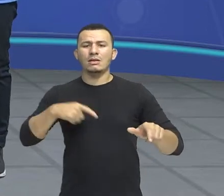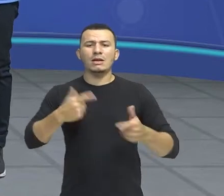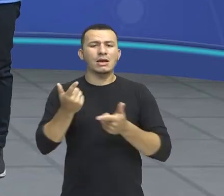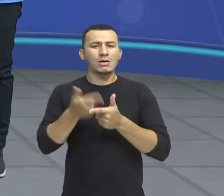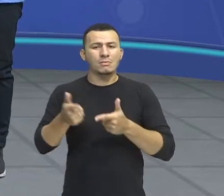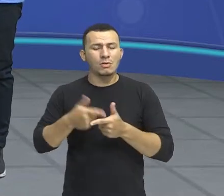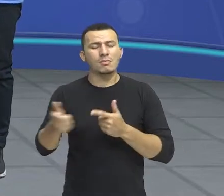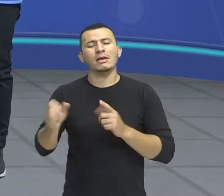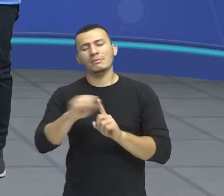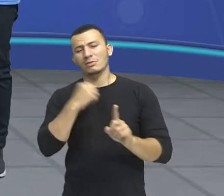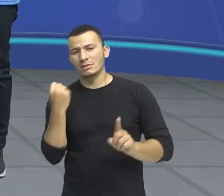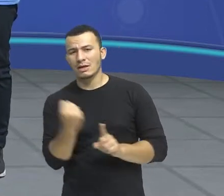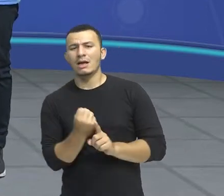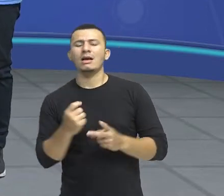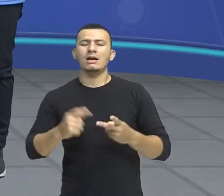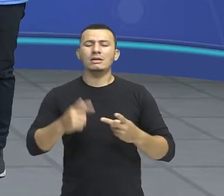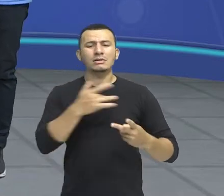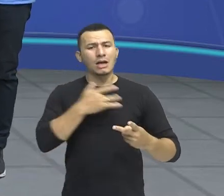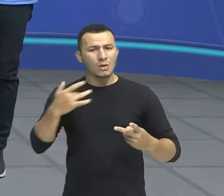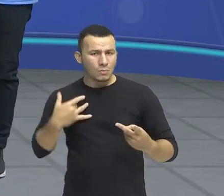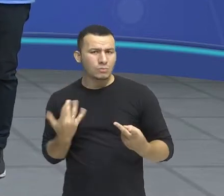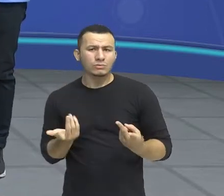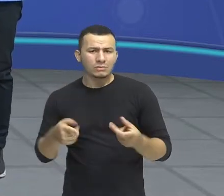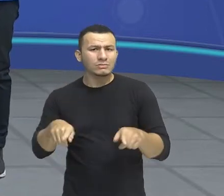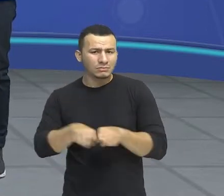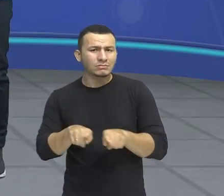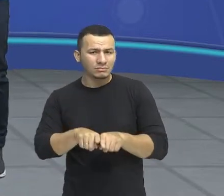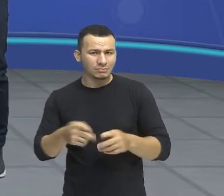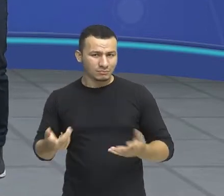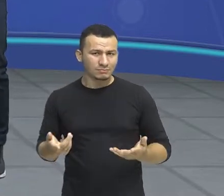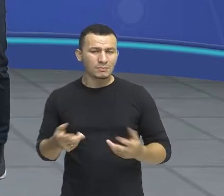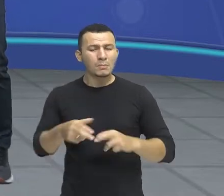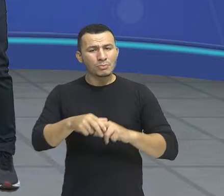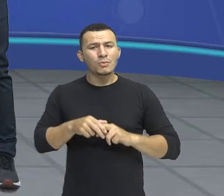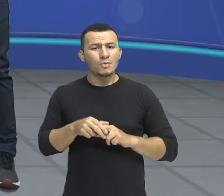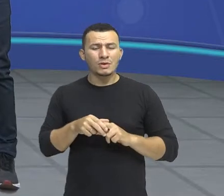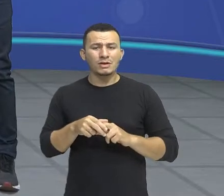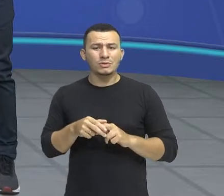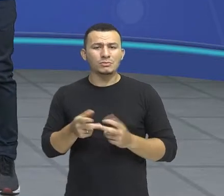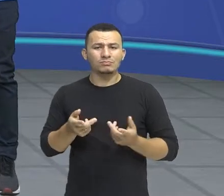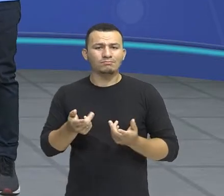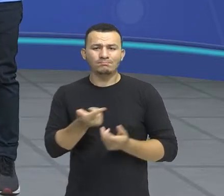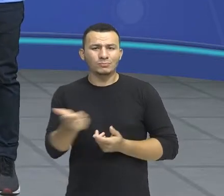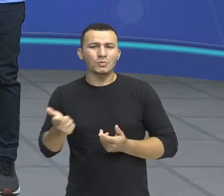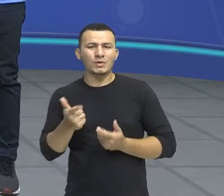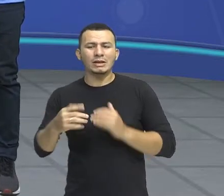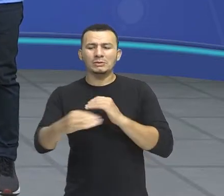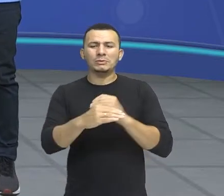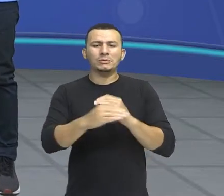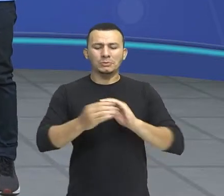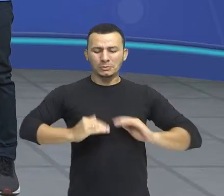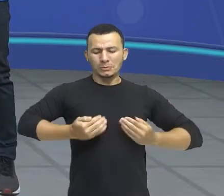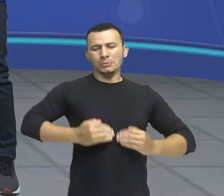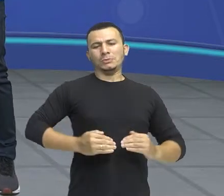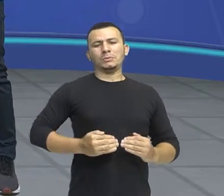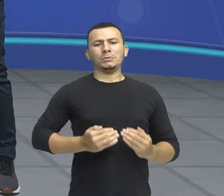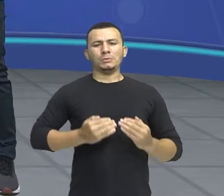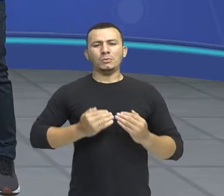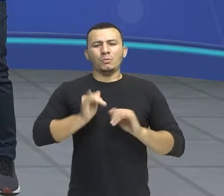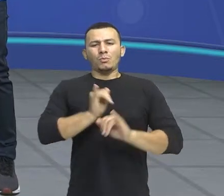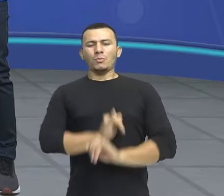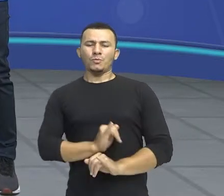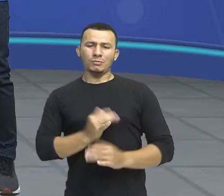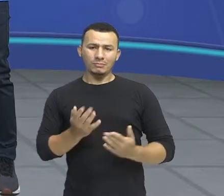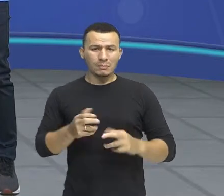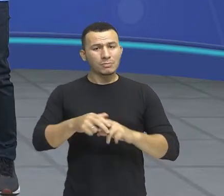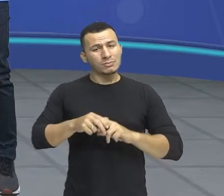problemas sociais, problemas de saúde, que às vezes impedem elas de se encaixar naqueles perfis anteriores, certo? Então, tudo